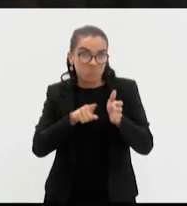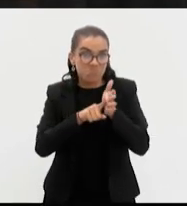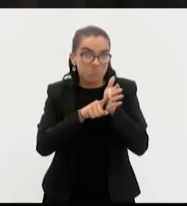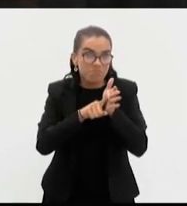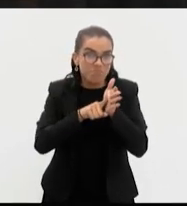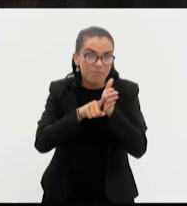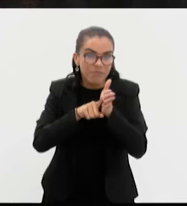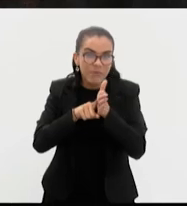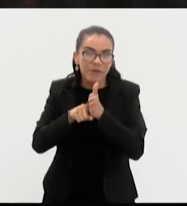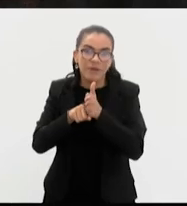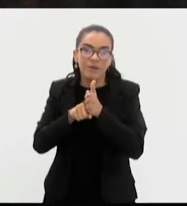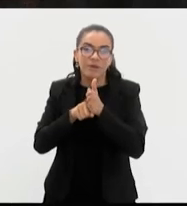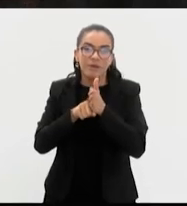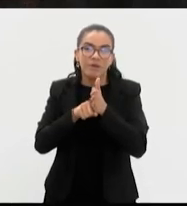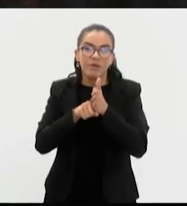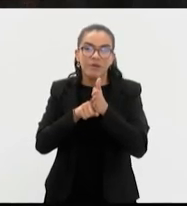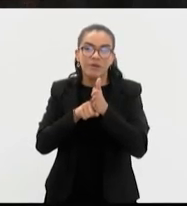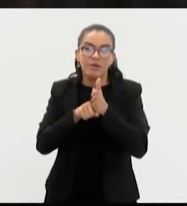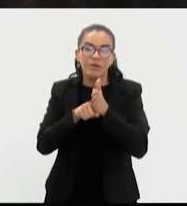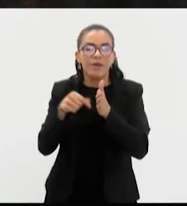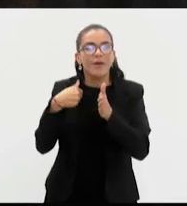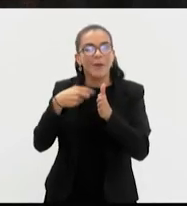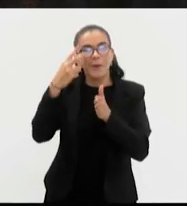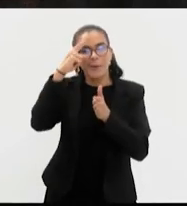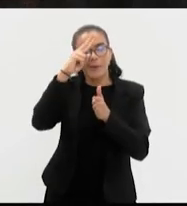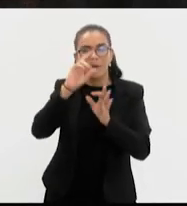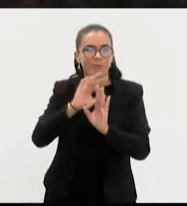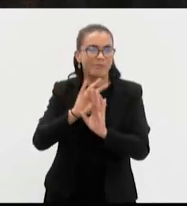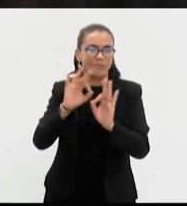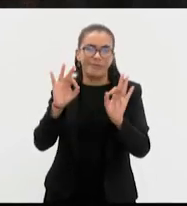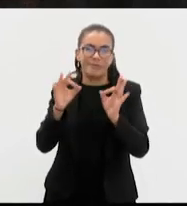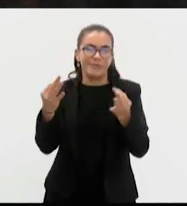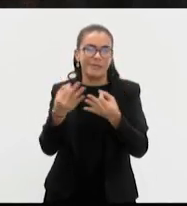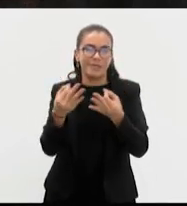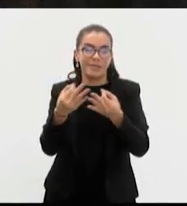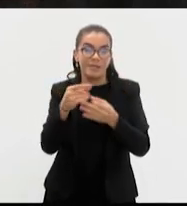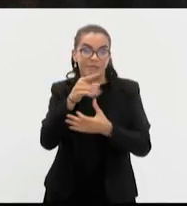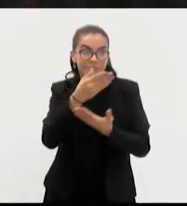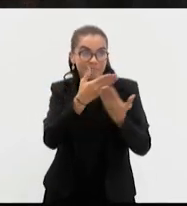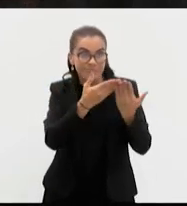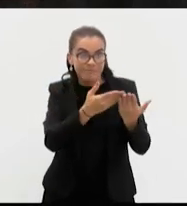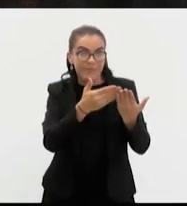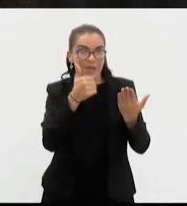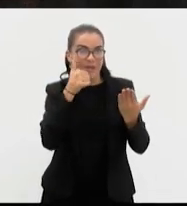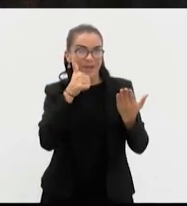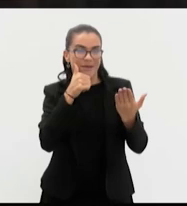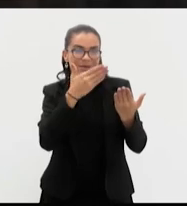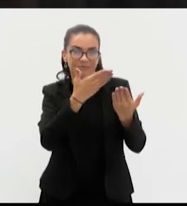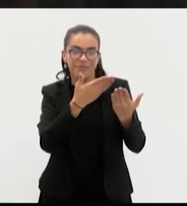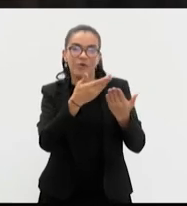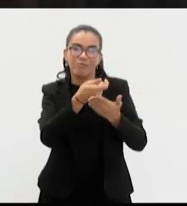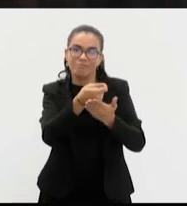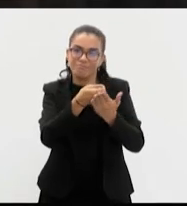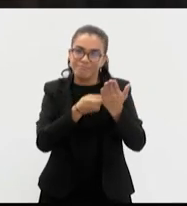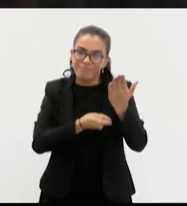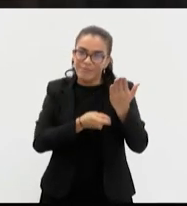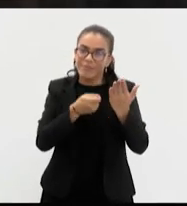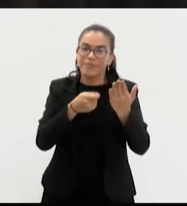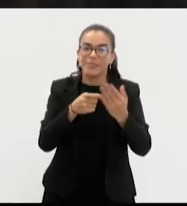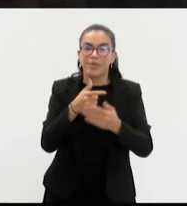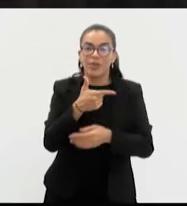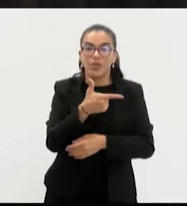pesquisar e e eu me lembro bem disso vossa excelência foi autora do projeto de lei